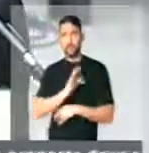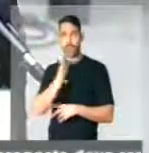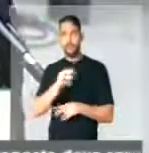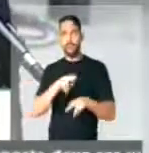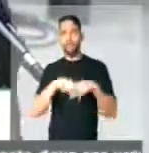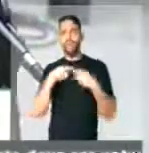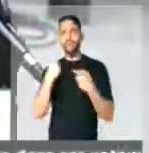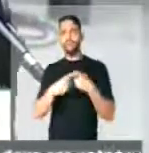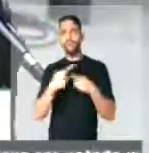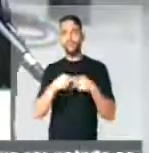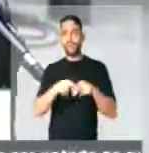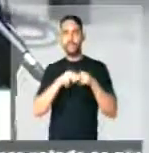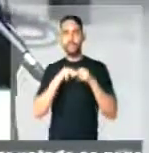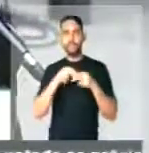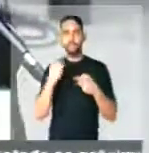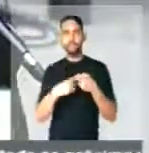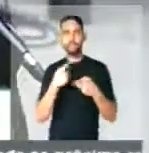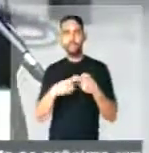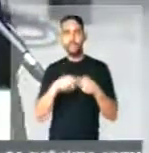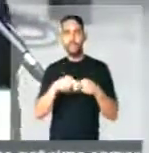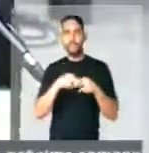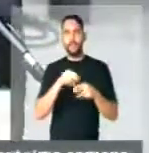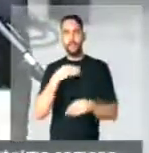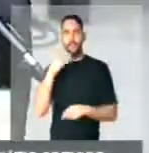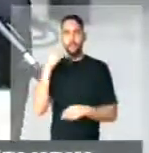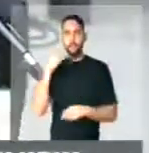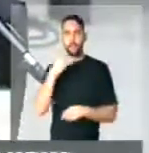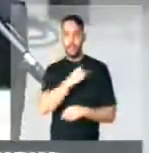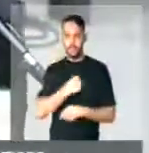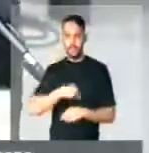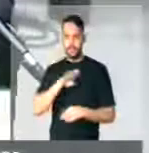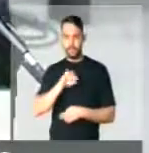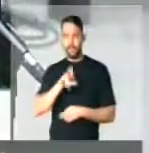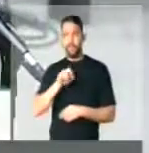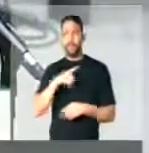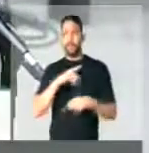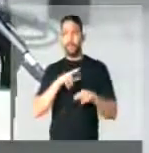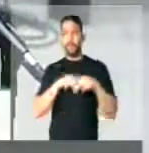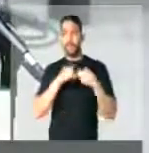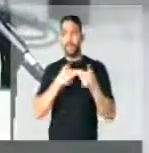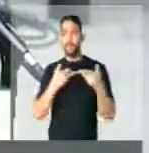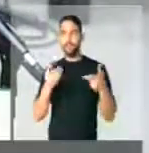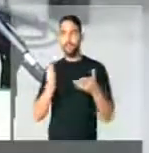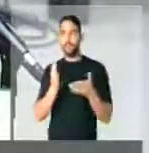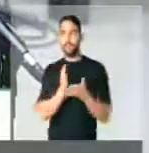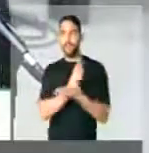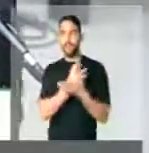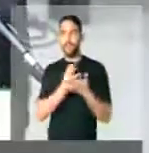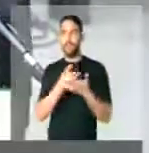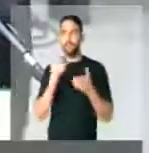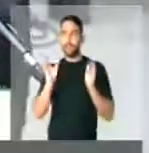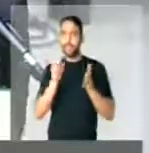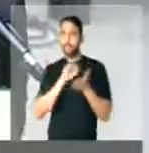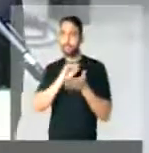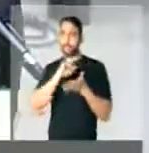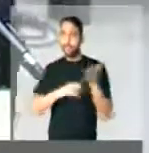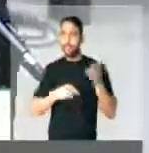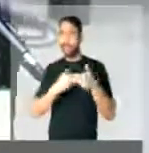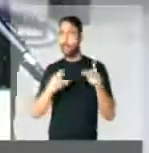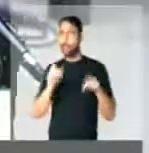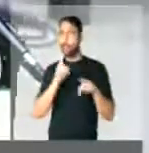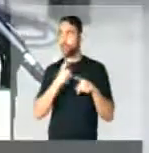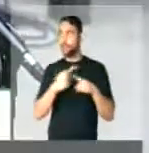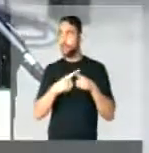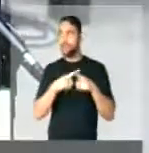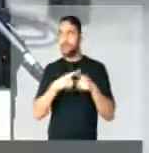esse período de transição garantido pelo ministro Bruno, aliás, já garantiu em portaria publicada e que agora a Caixa